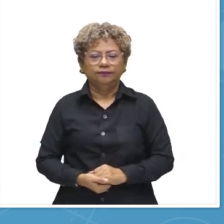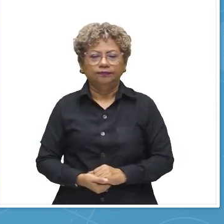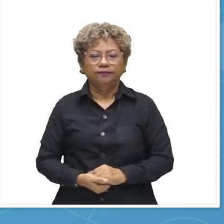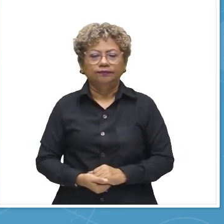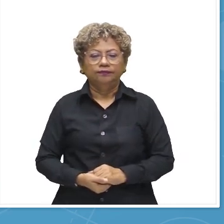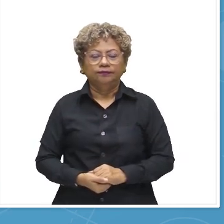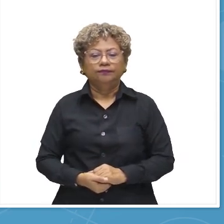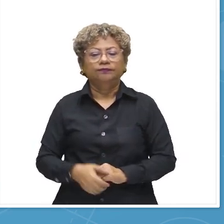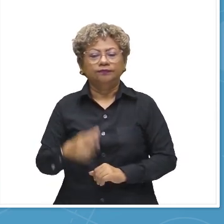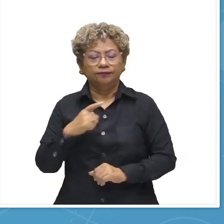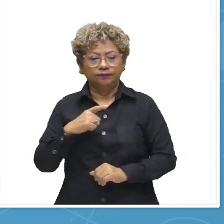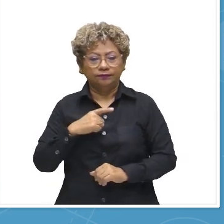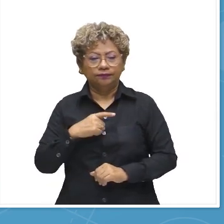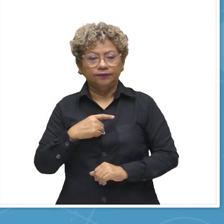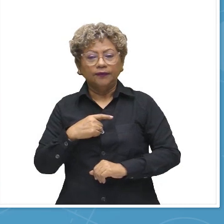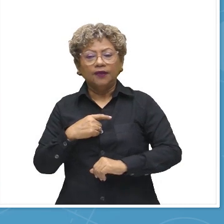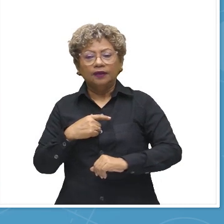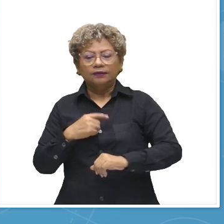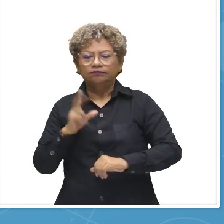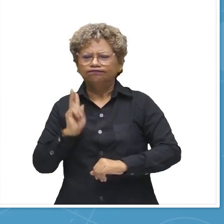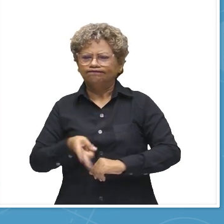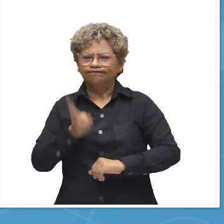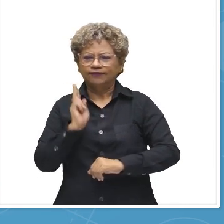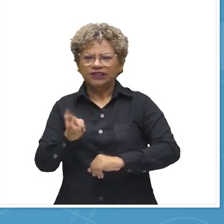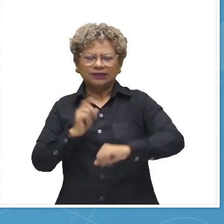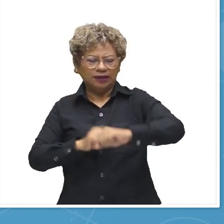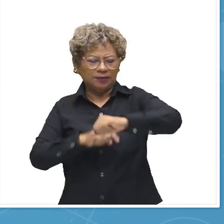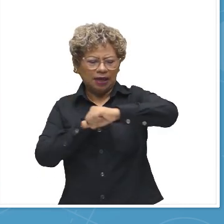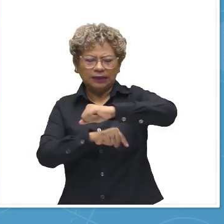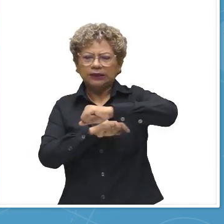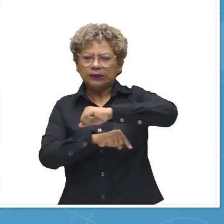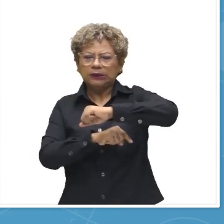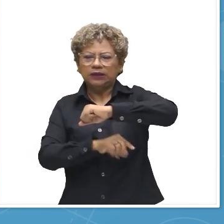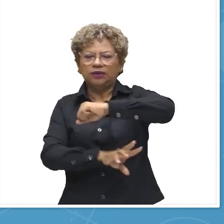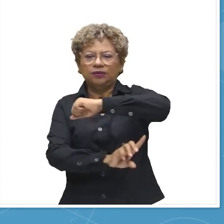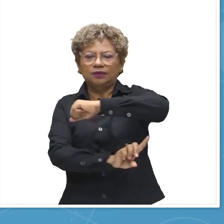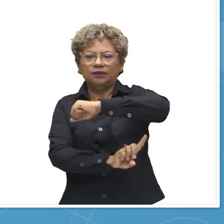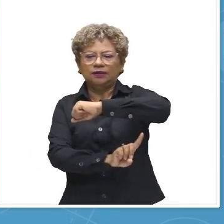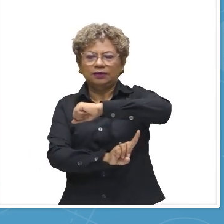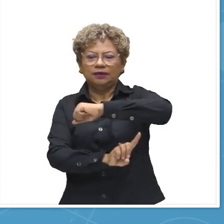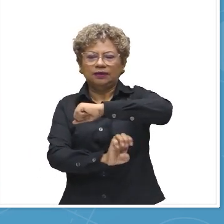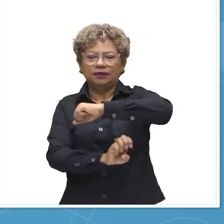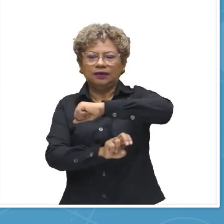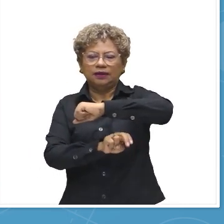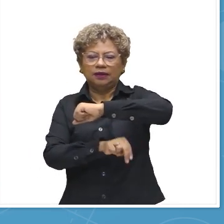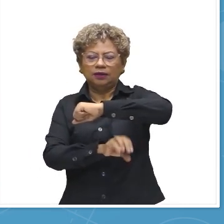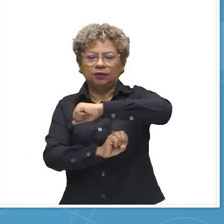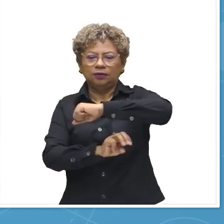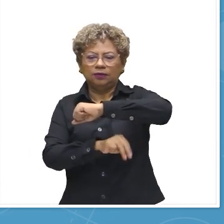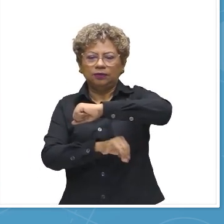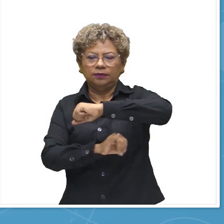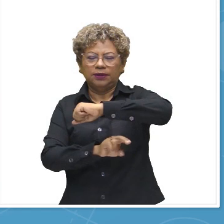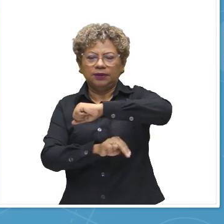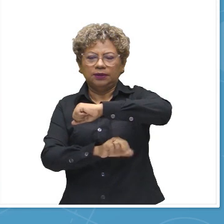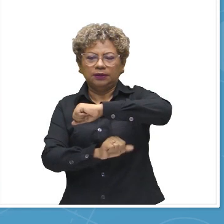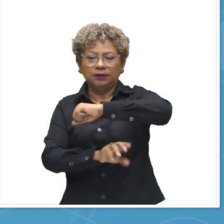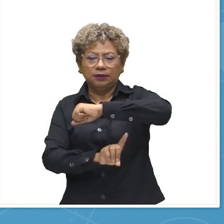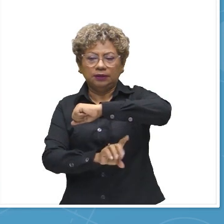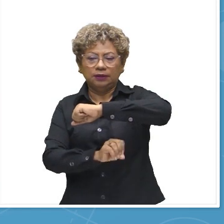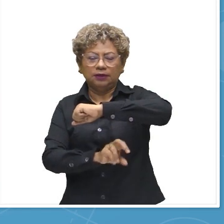2 partes num total. Sendo que desse total de 2, eu tenho uma que está ocupada com alguma coisa. Então, eu